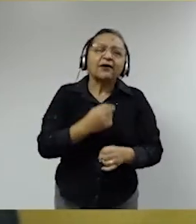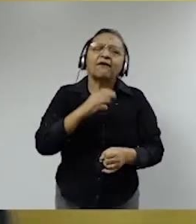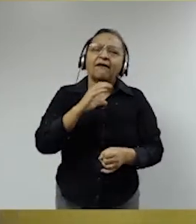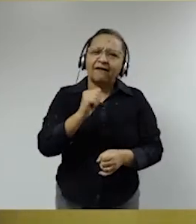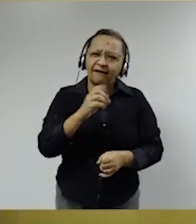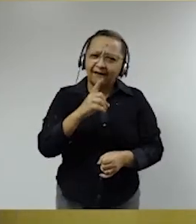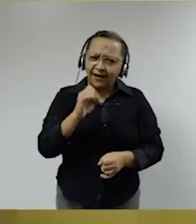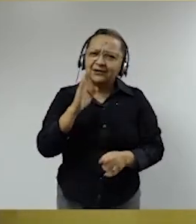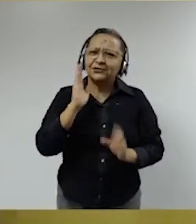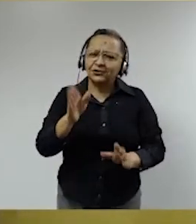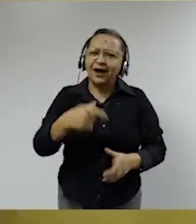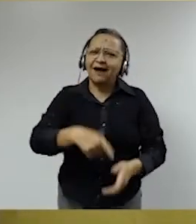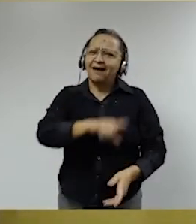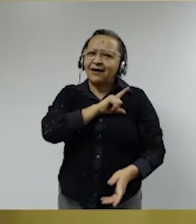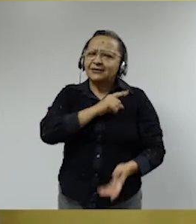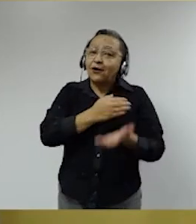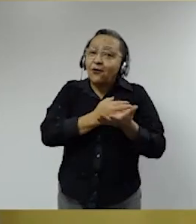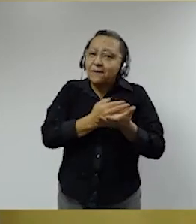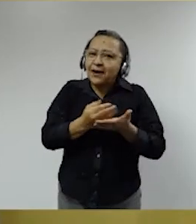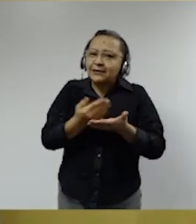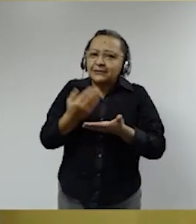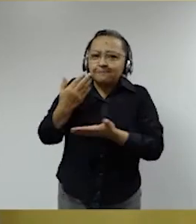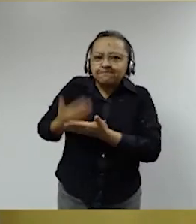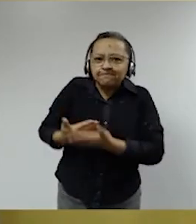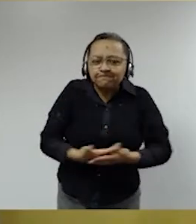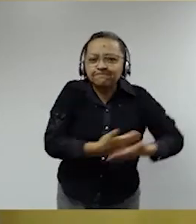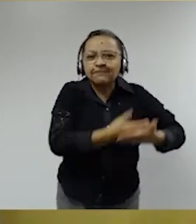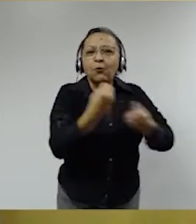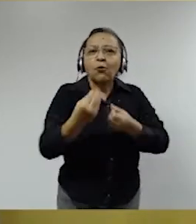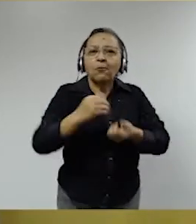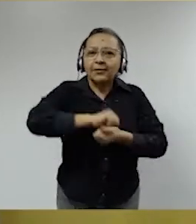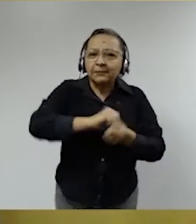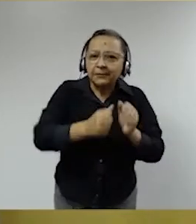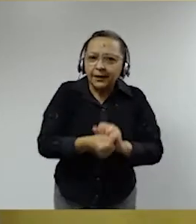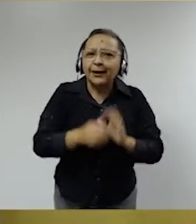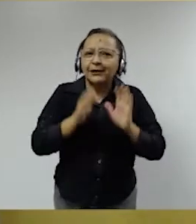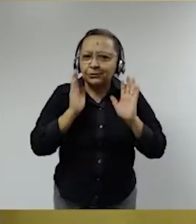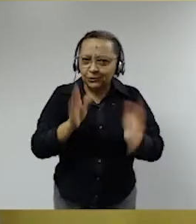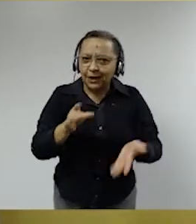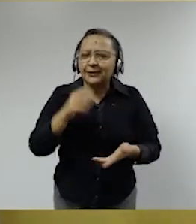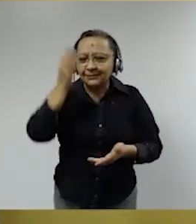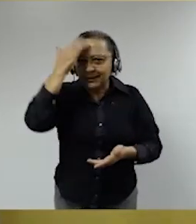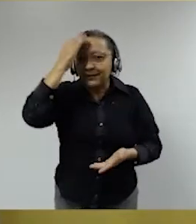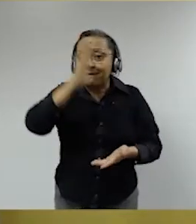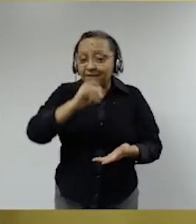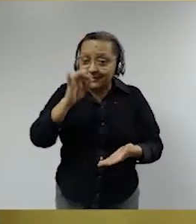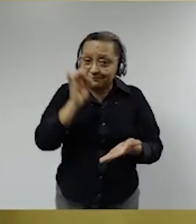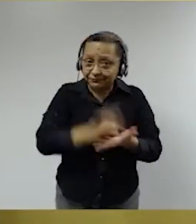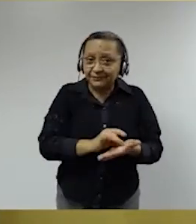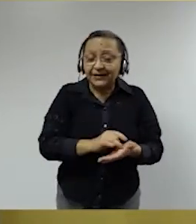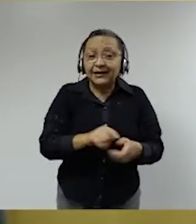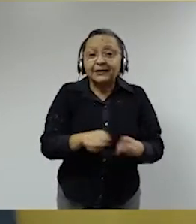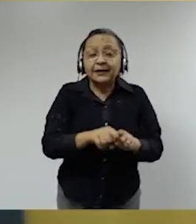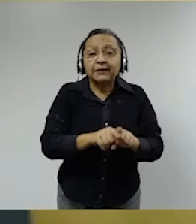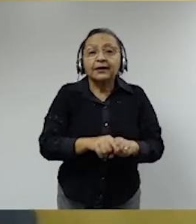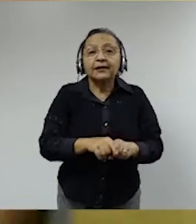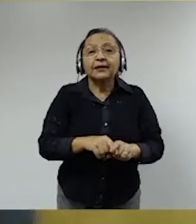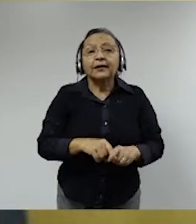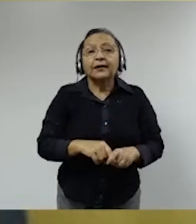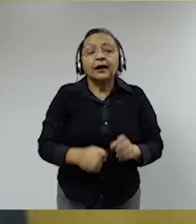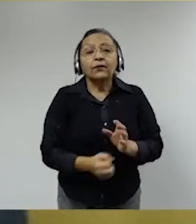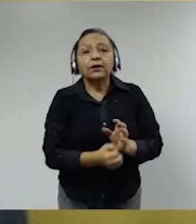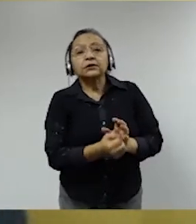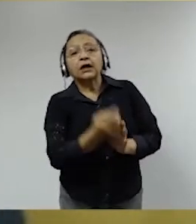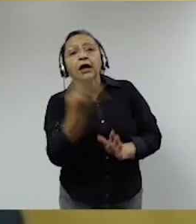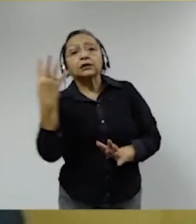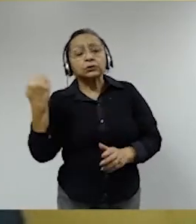se dedicando, já era uma realidade, né? E os números que já eram bastante